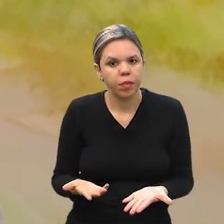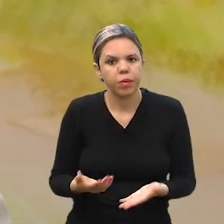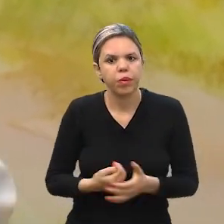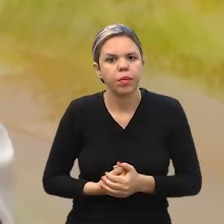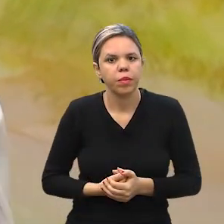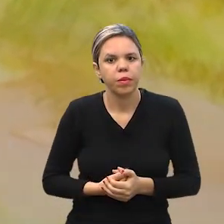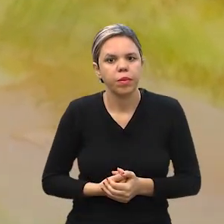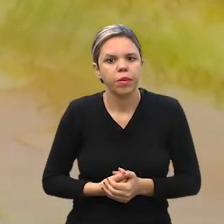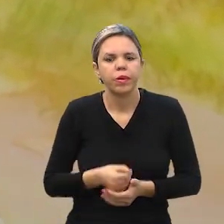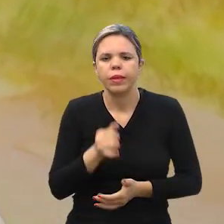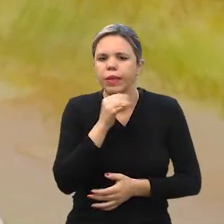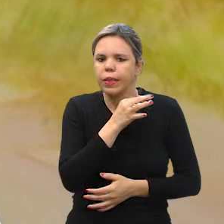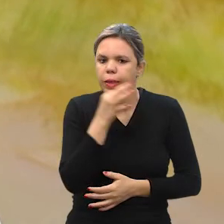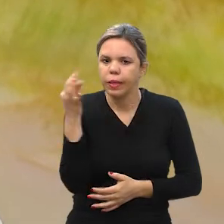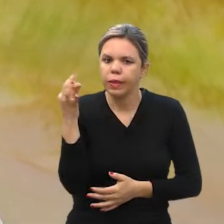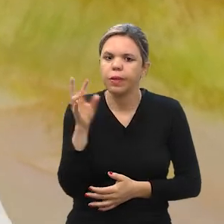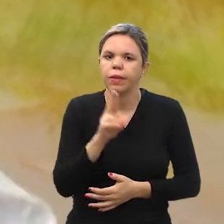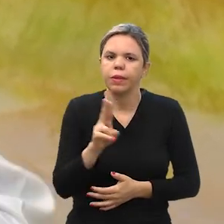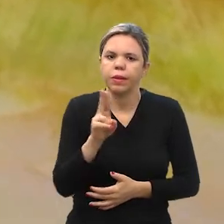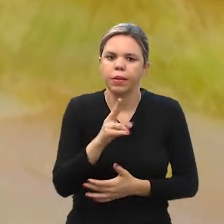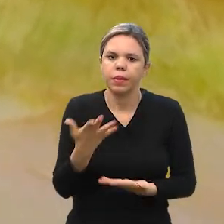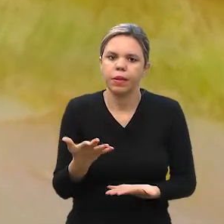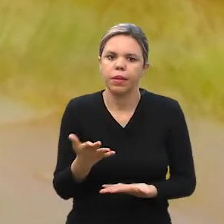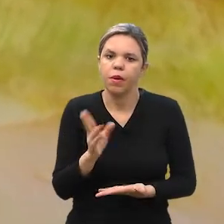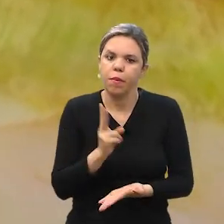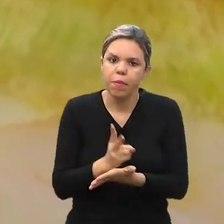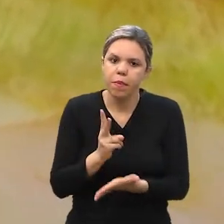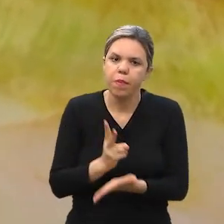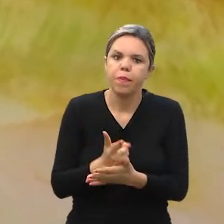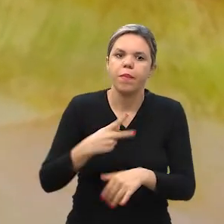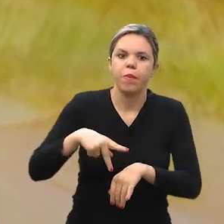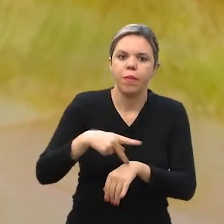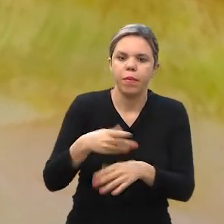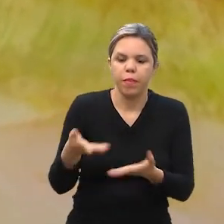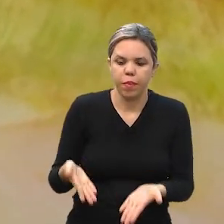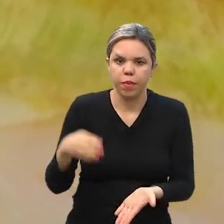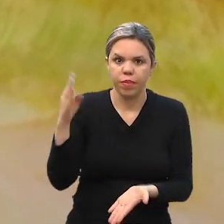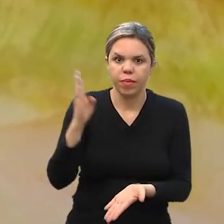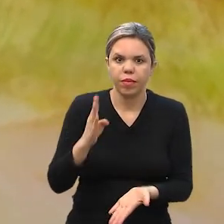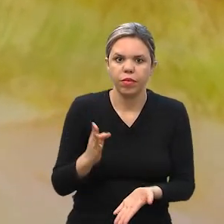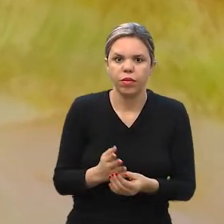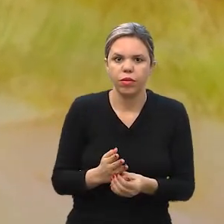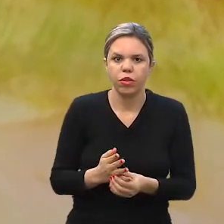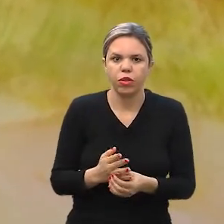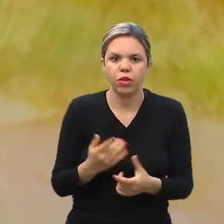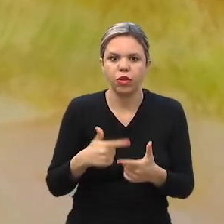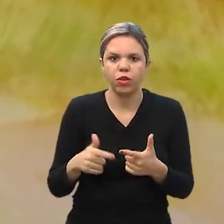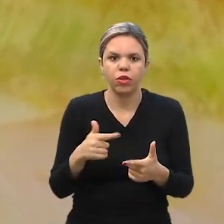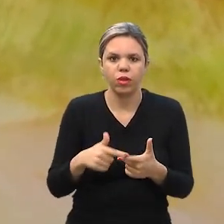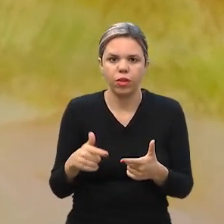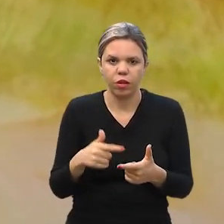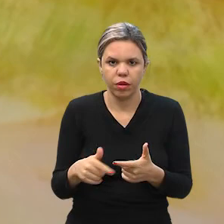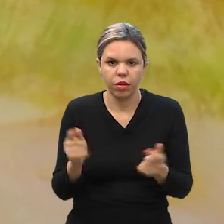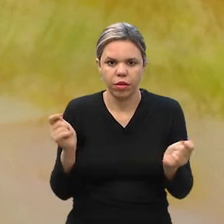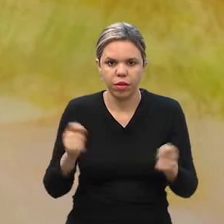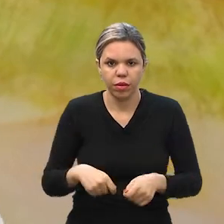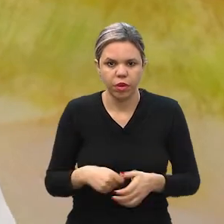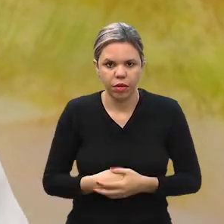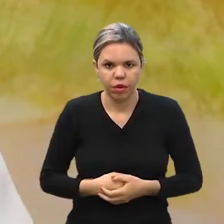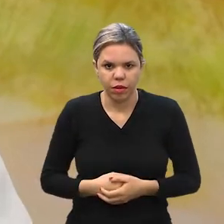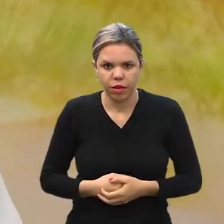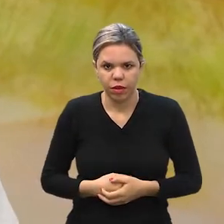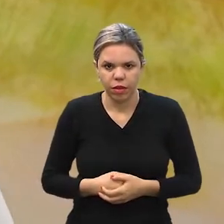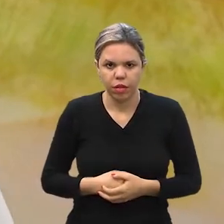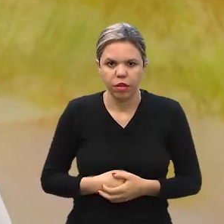isso é um exemplo de que mesmo num país assim chamado Brasil, com todos os seus problemas, é possível